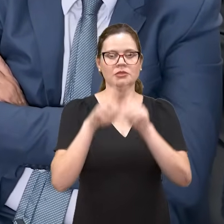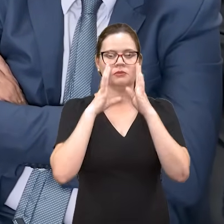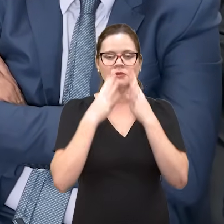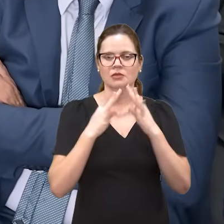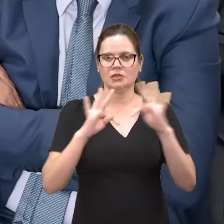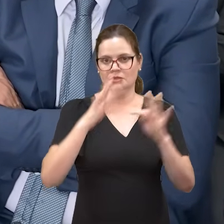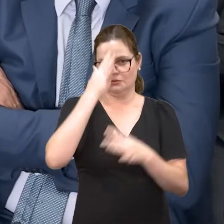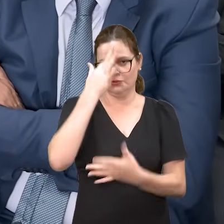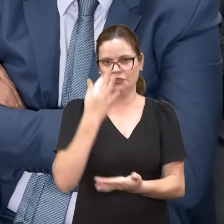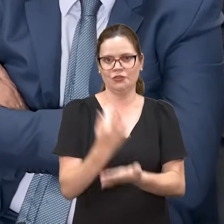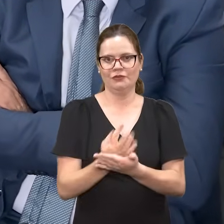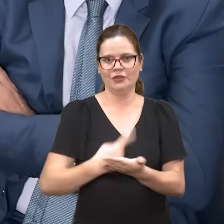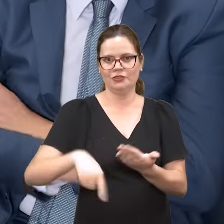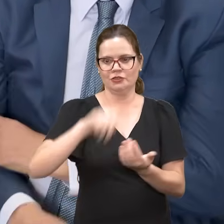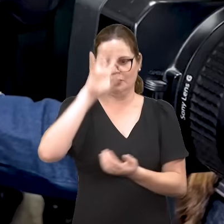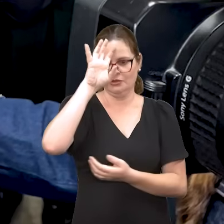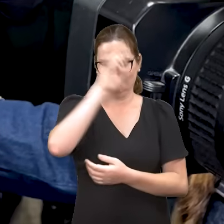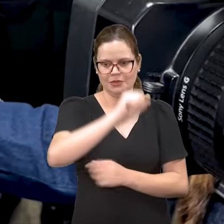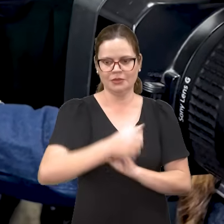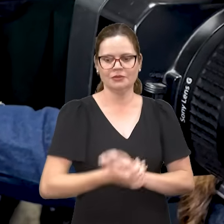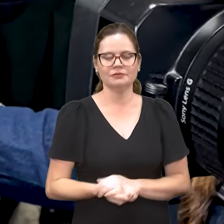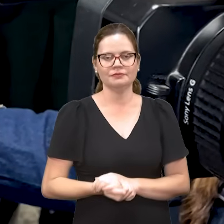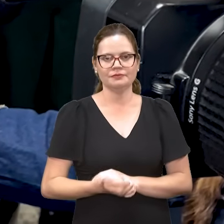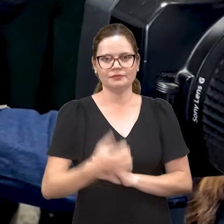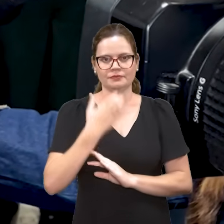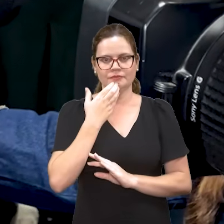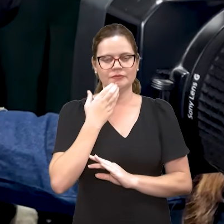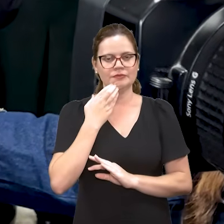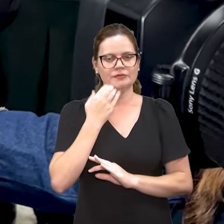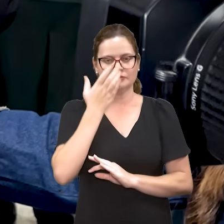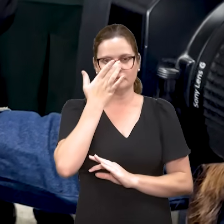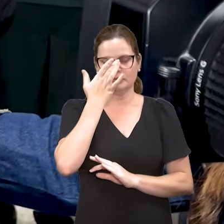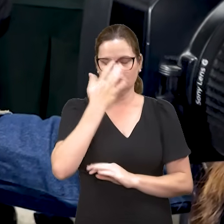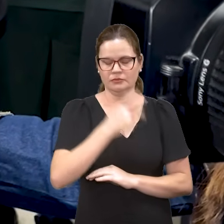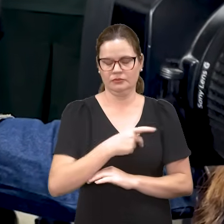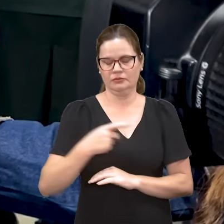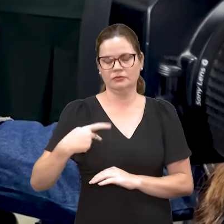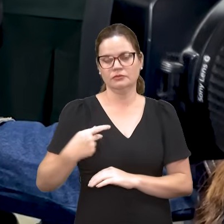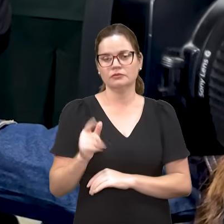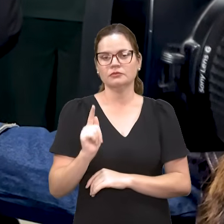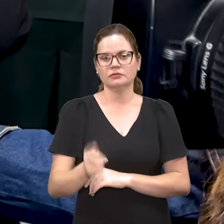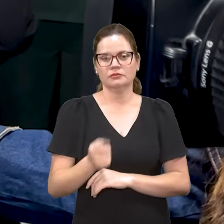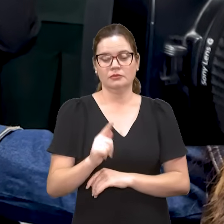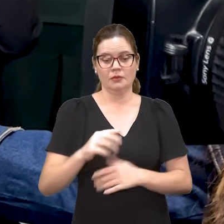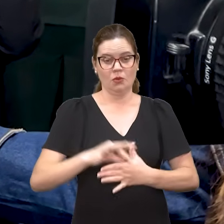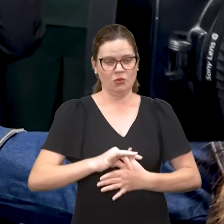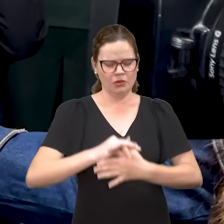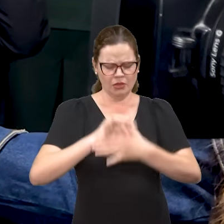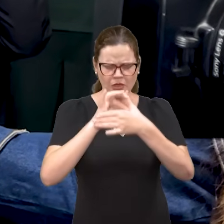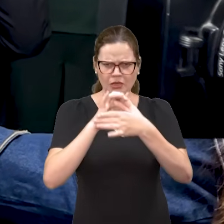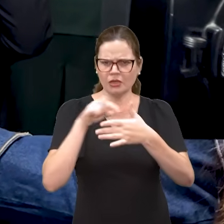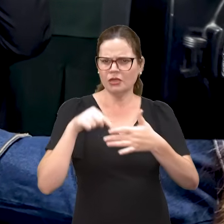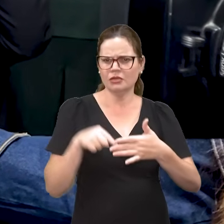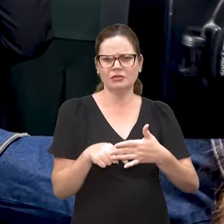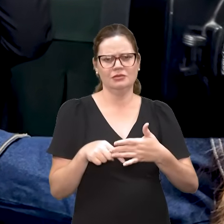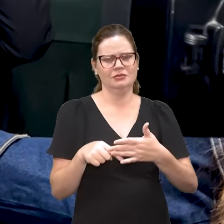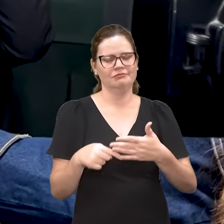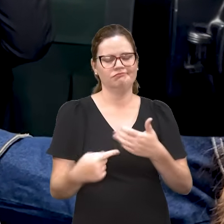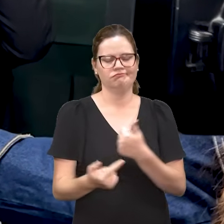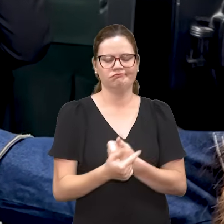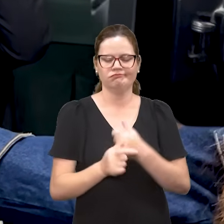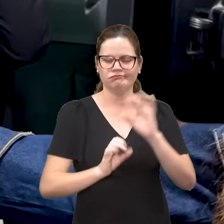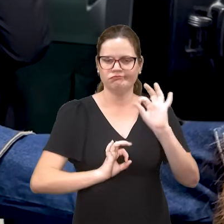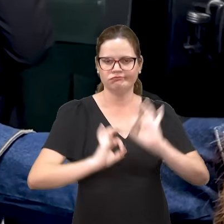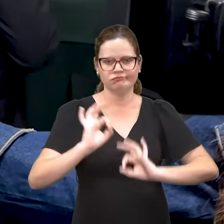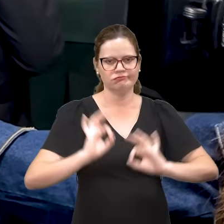de fé que é deixado. O pastor Gedeuti foi uma liderança que exerceu um papel